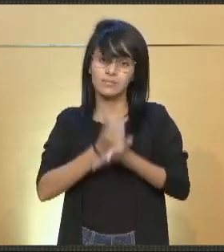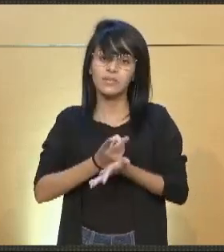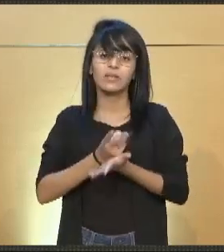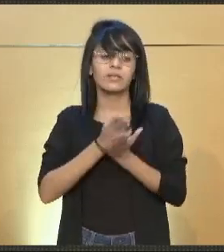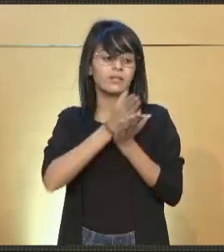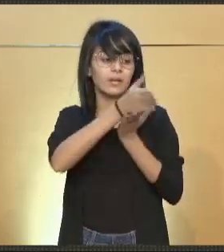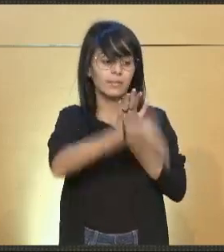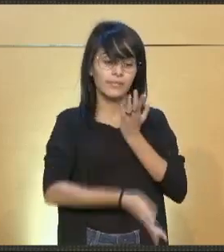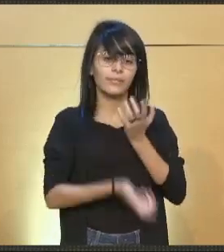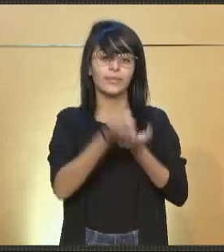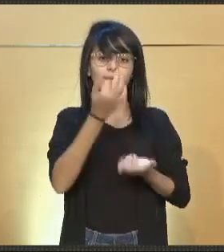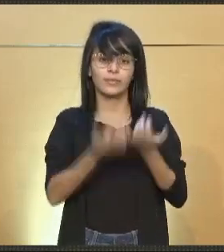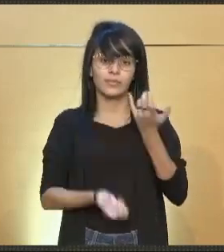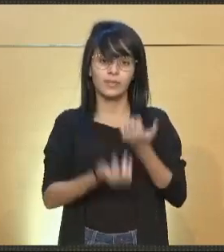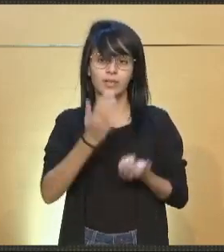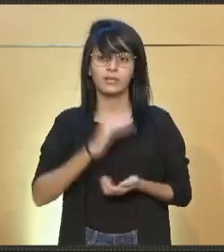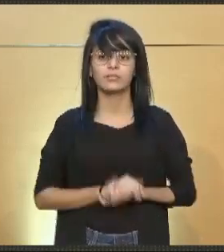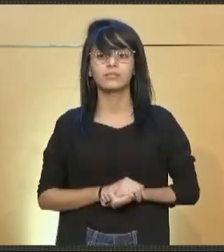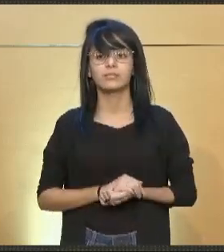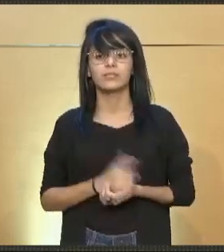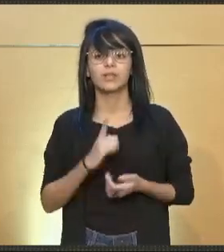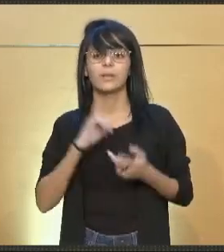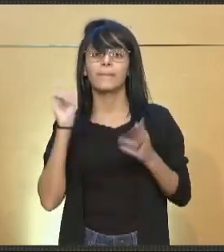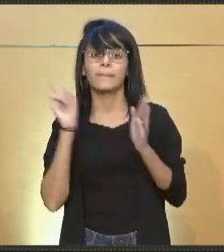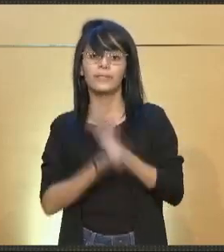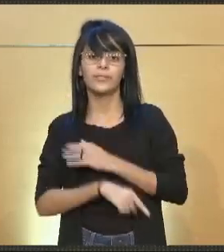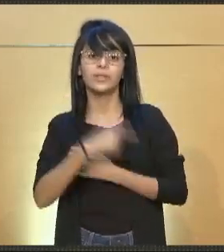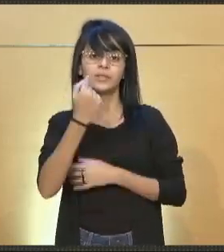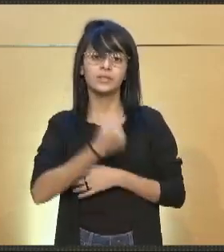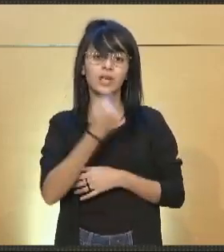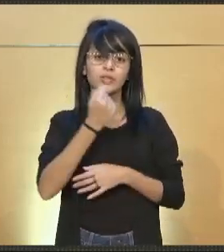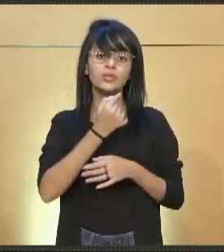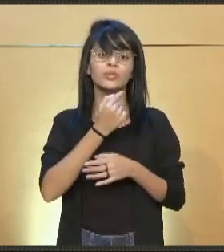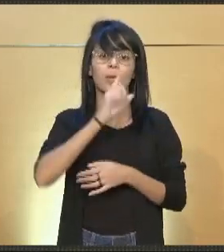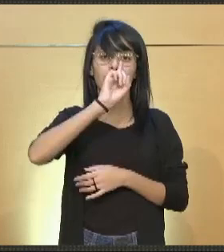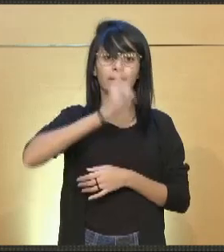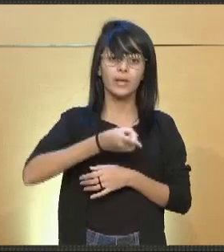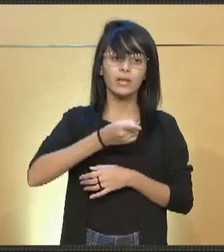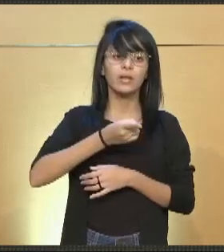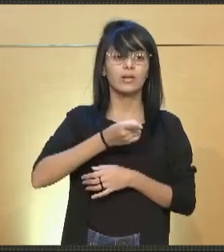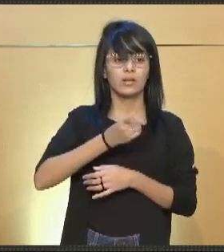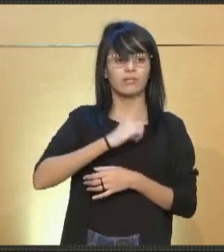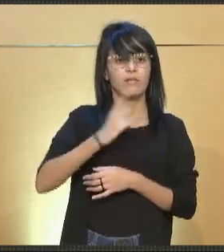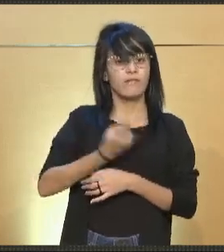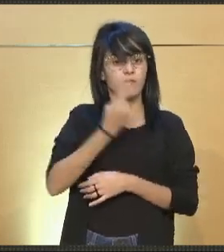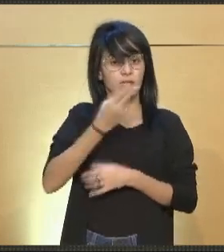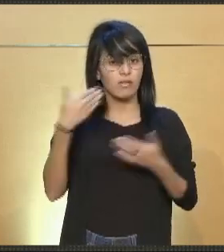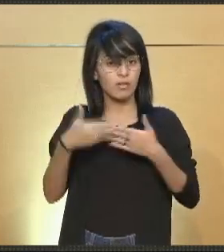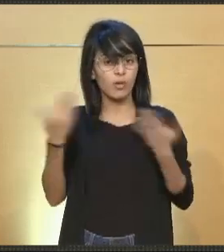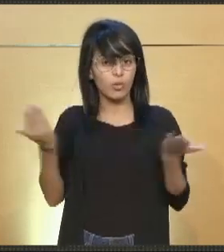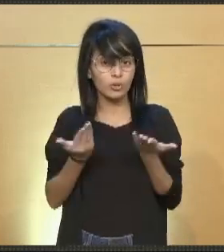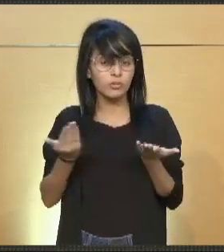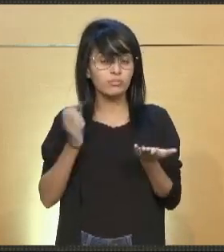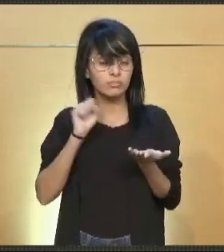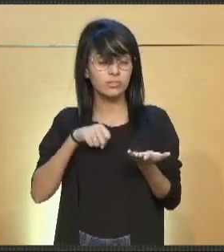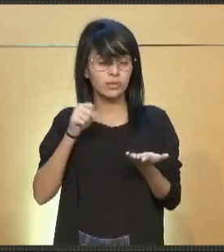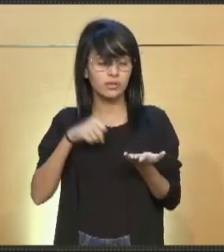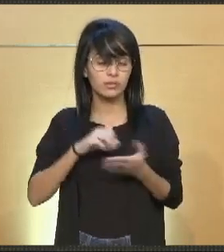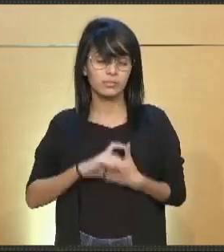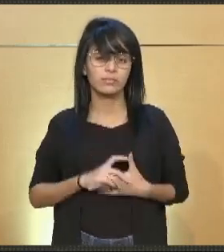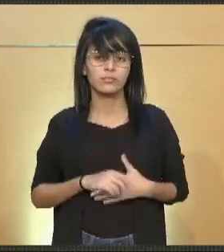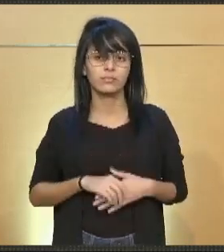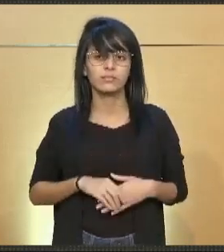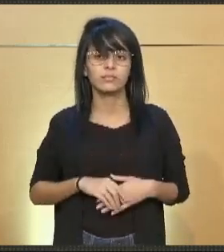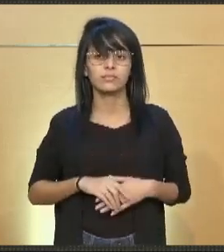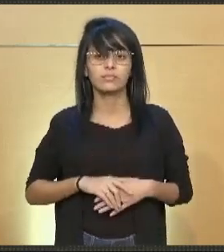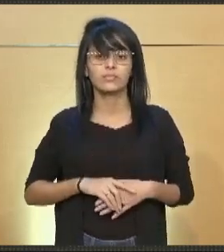inferno. Aí vem a pergunta: o sétimo mandamento continua válido ainda hoje? Sim.